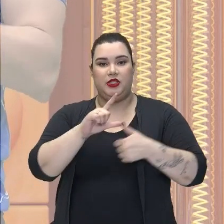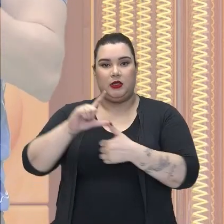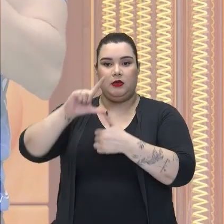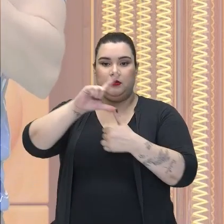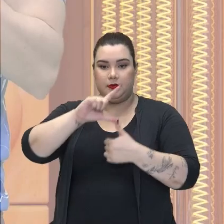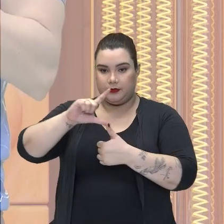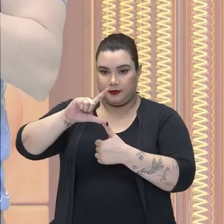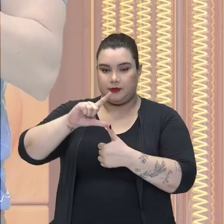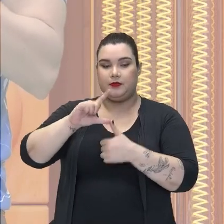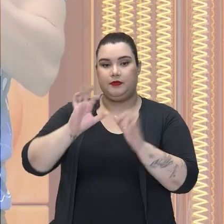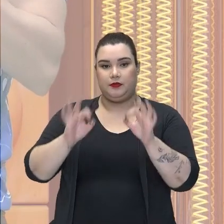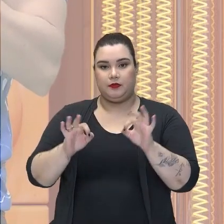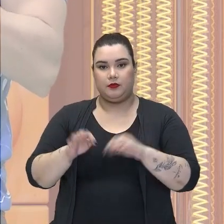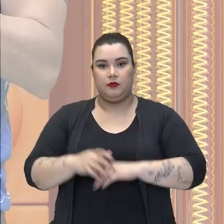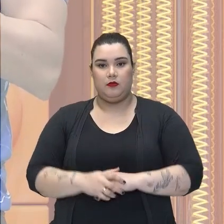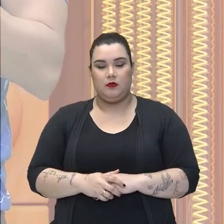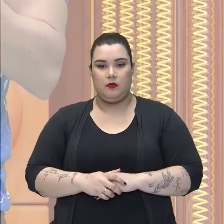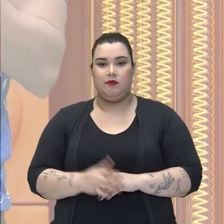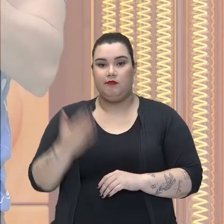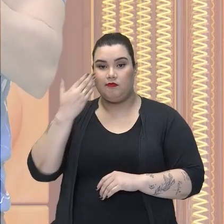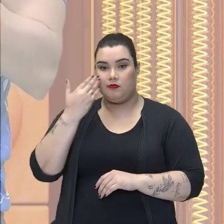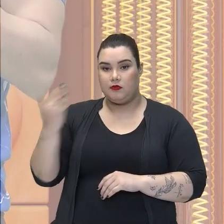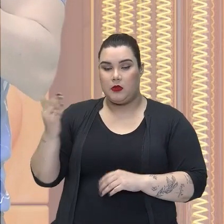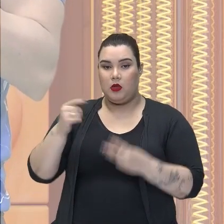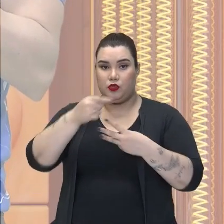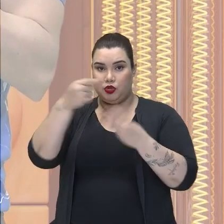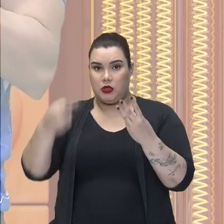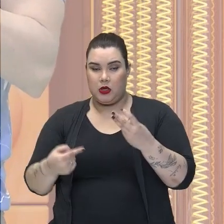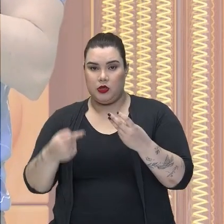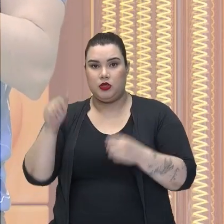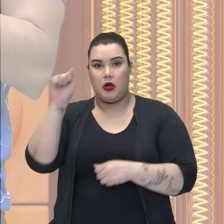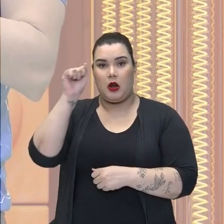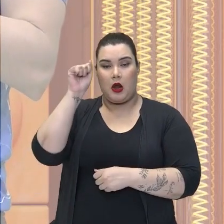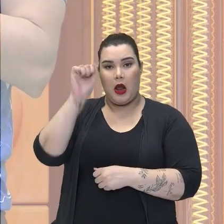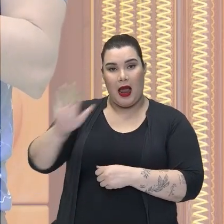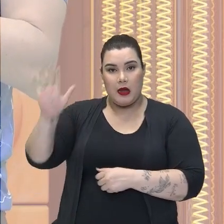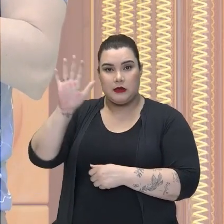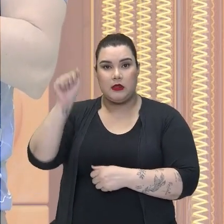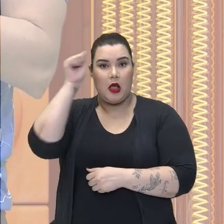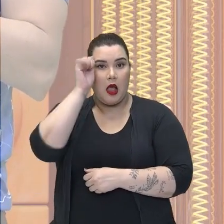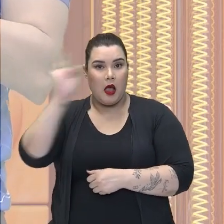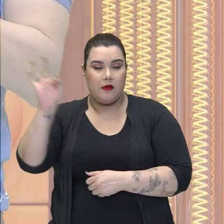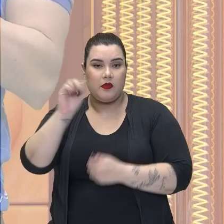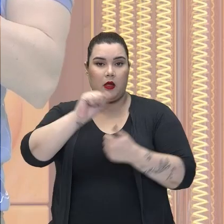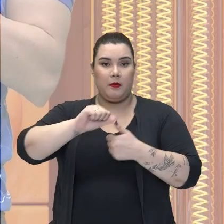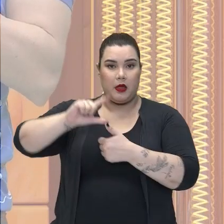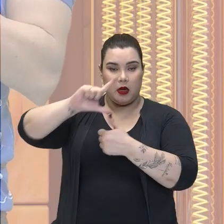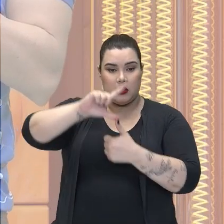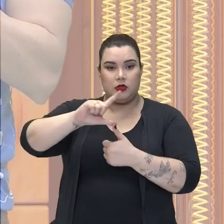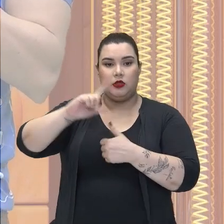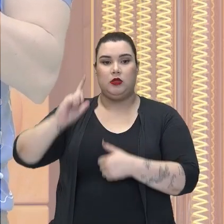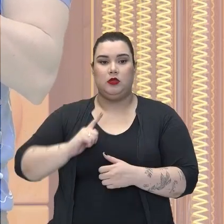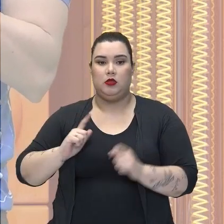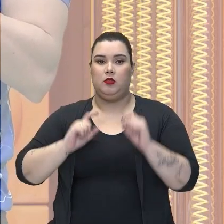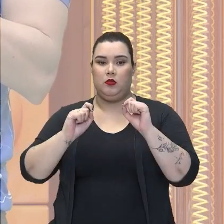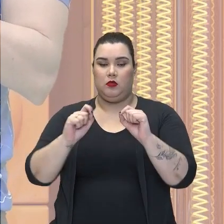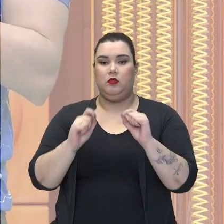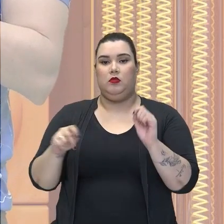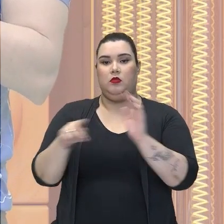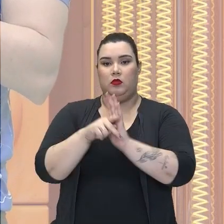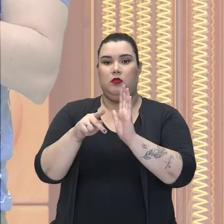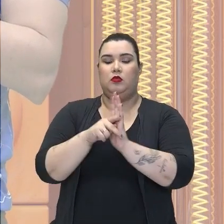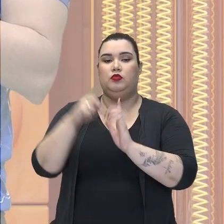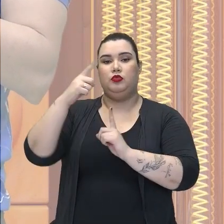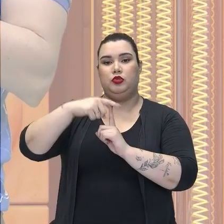Percebam que a Ásia, a África e a América Latina sempre aparecem ali como periferias do modo